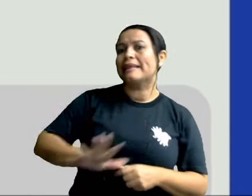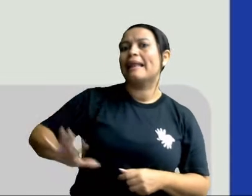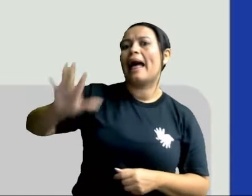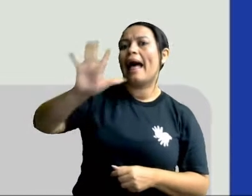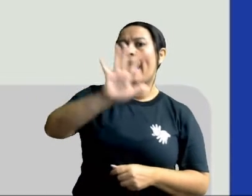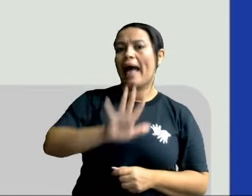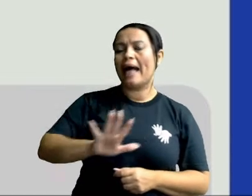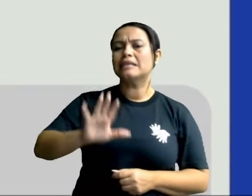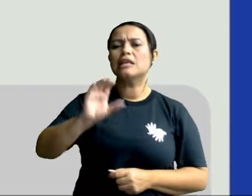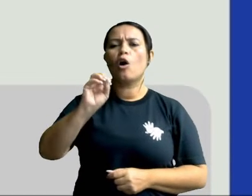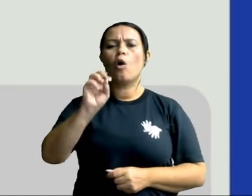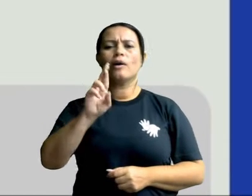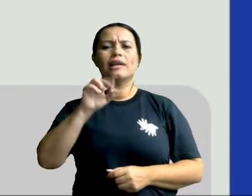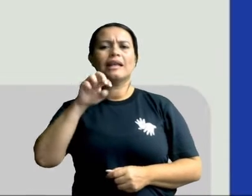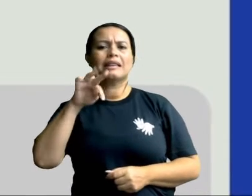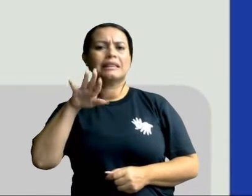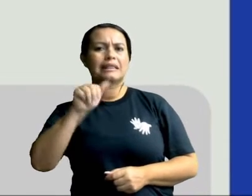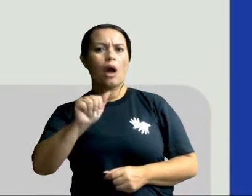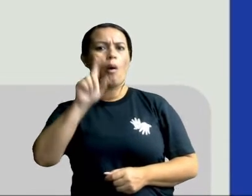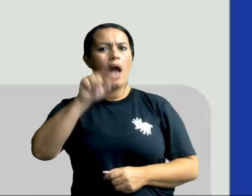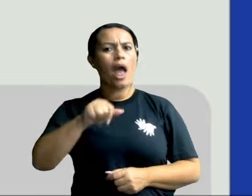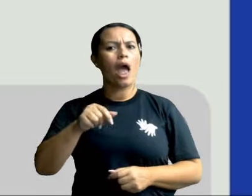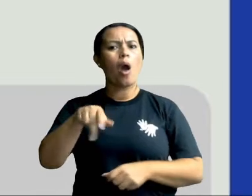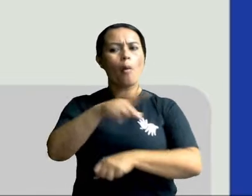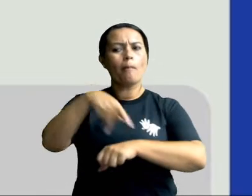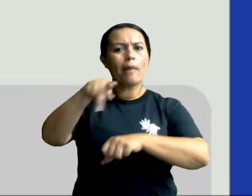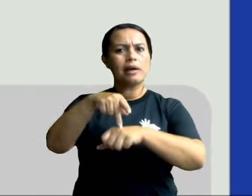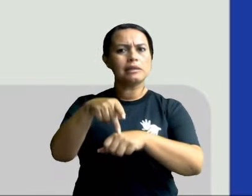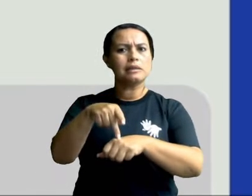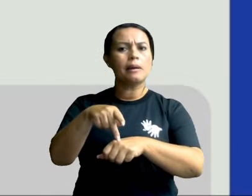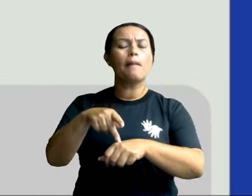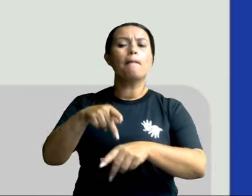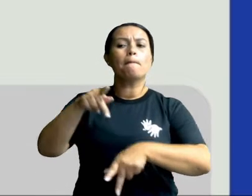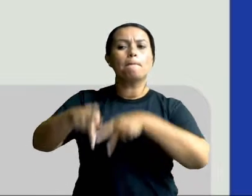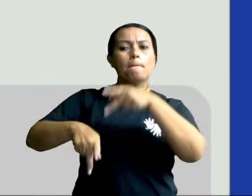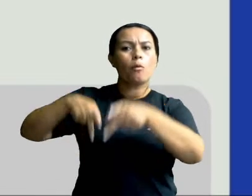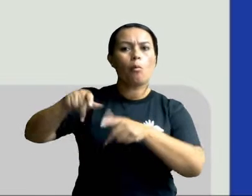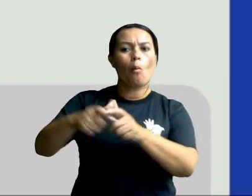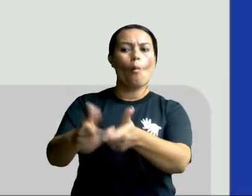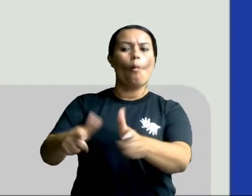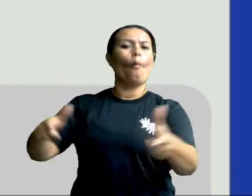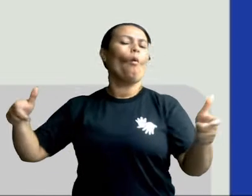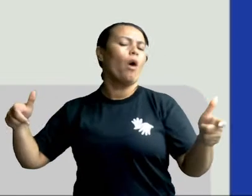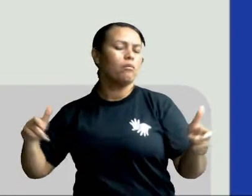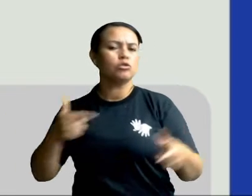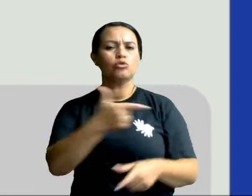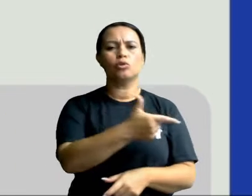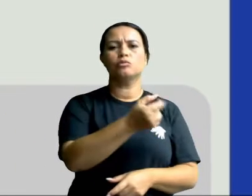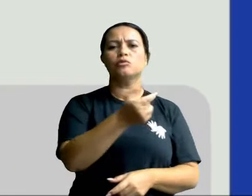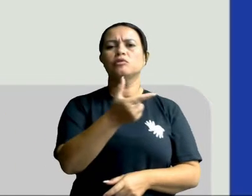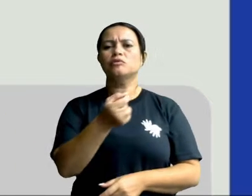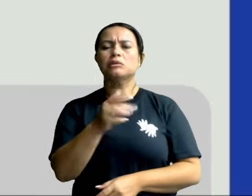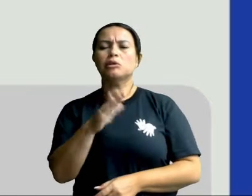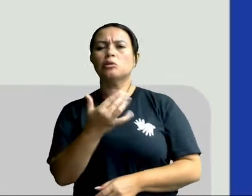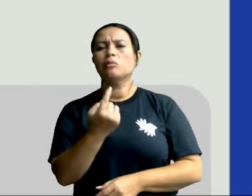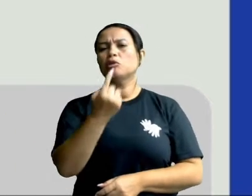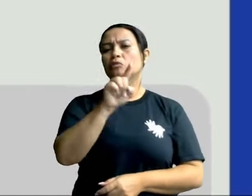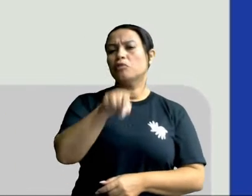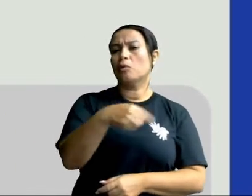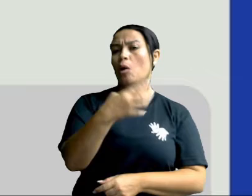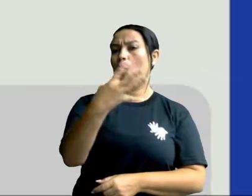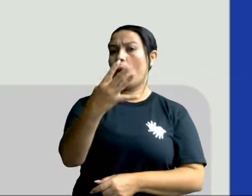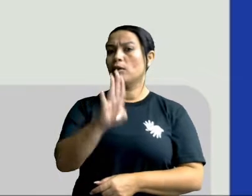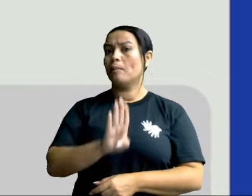Ásia Oriental, é o país mais populoso do mundo. Em 2020, estima-se mais de 1,4